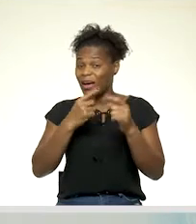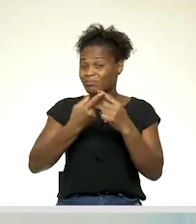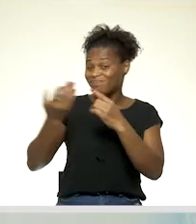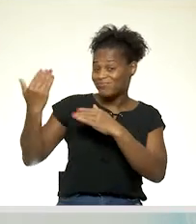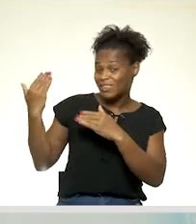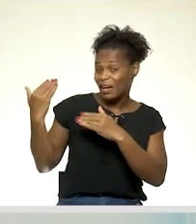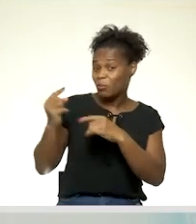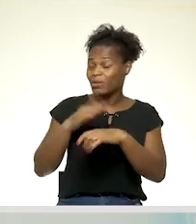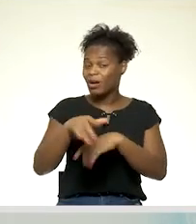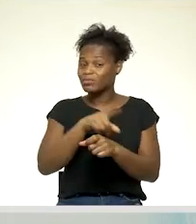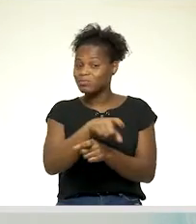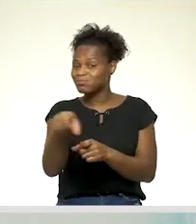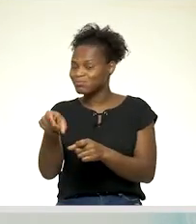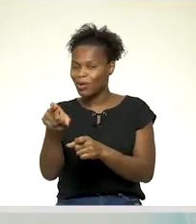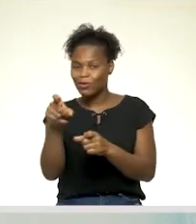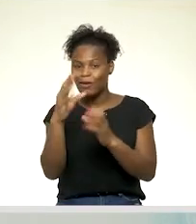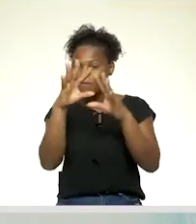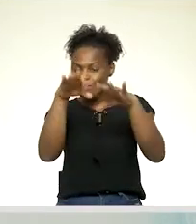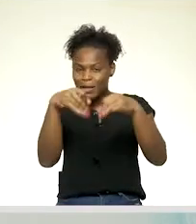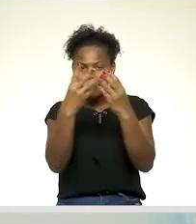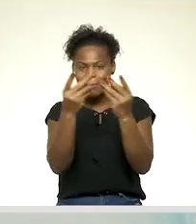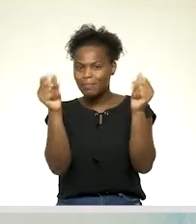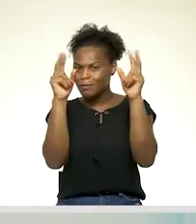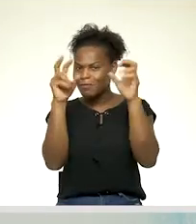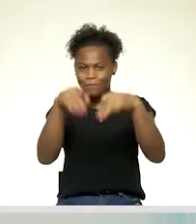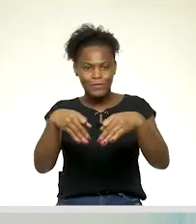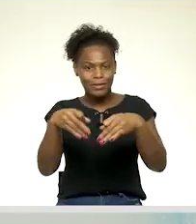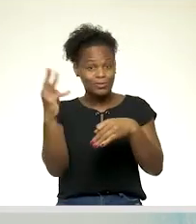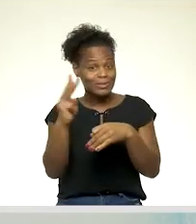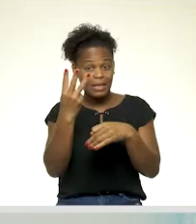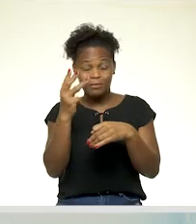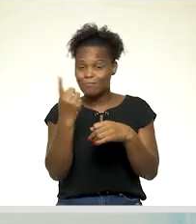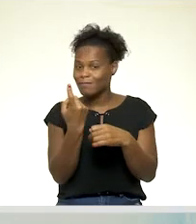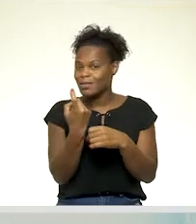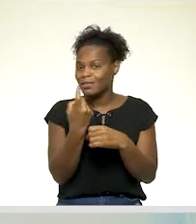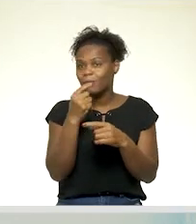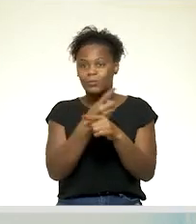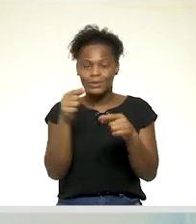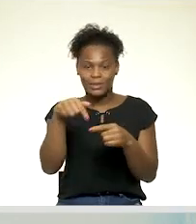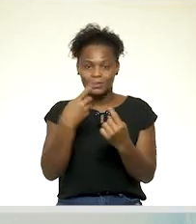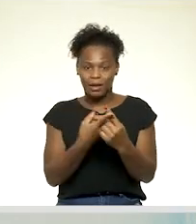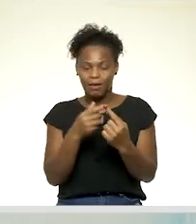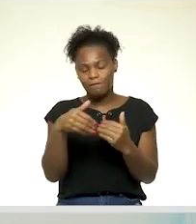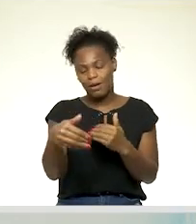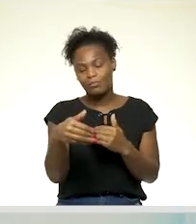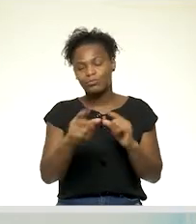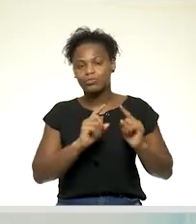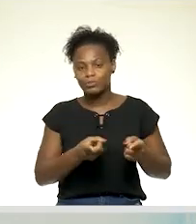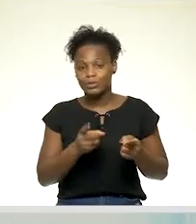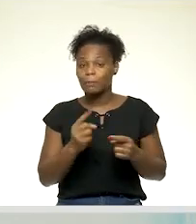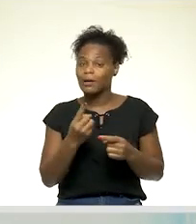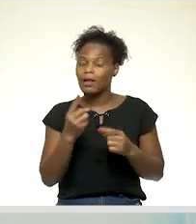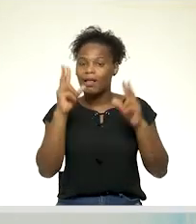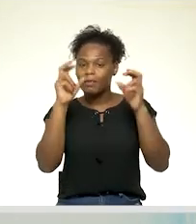não conseguimos terminar os conteúdos do terceiro trimestre. Daí que, este ano, nós vamos começar pelos conteúdos que não